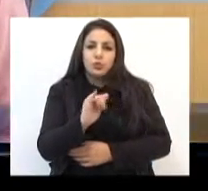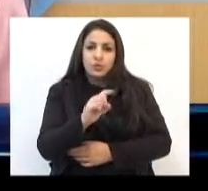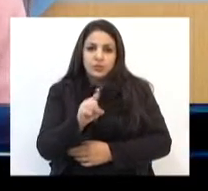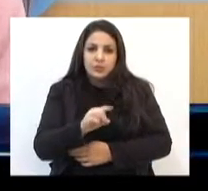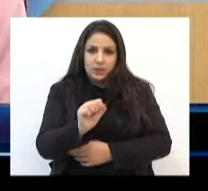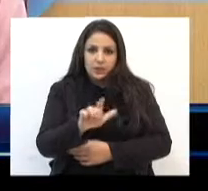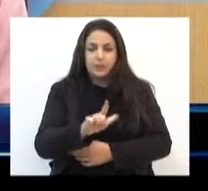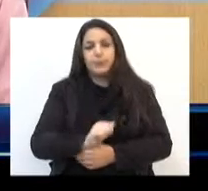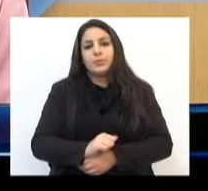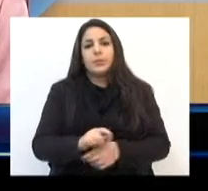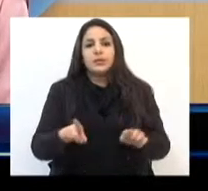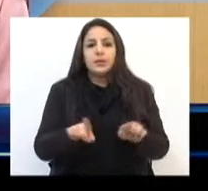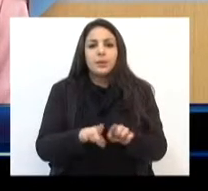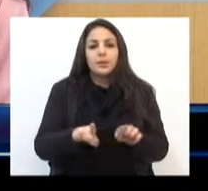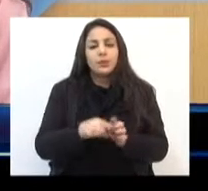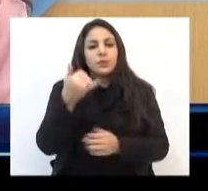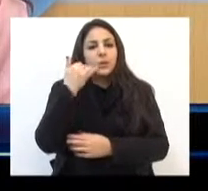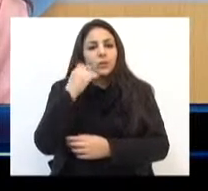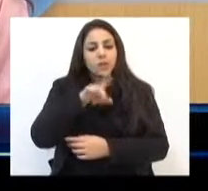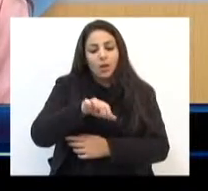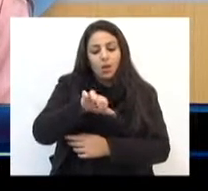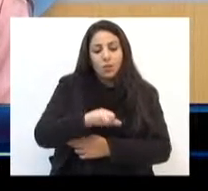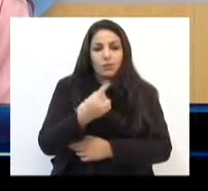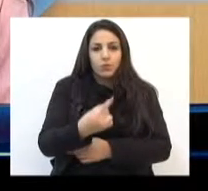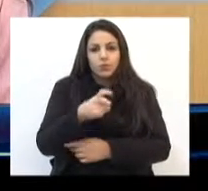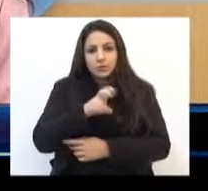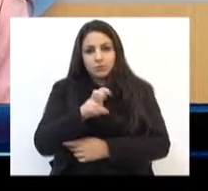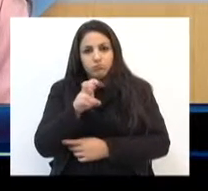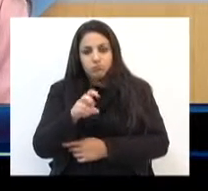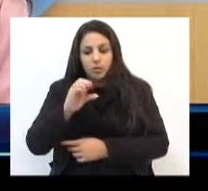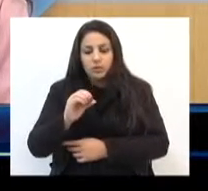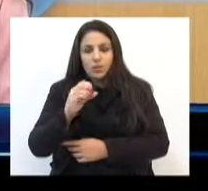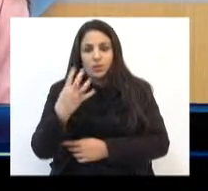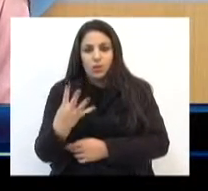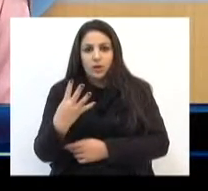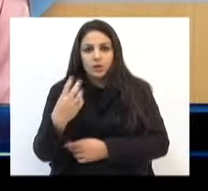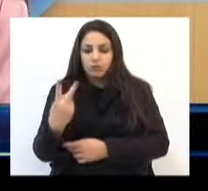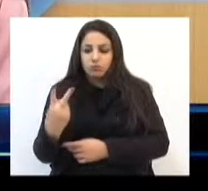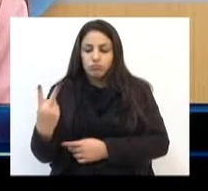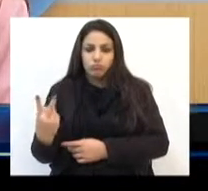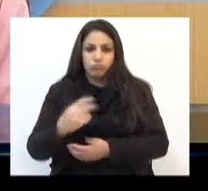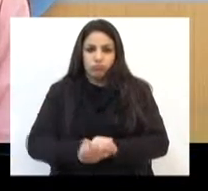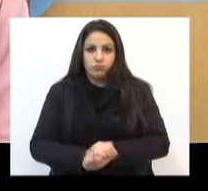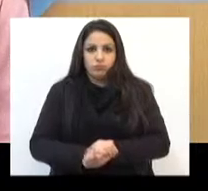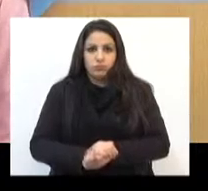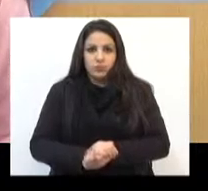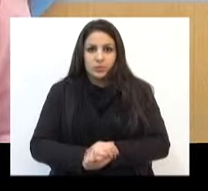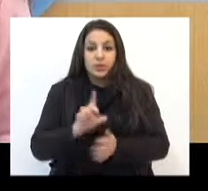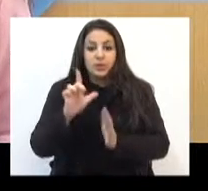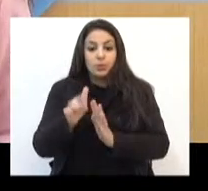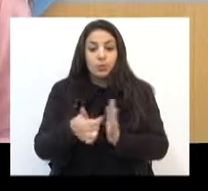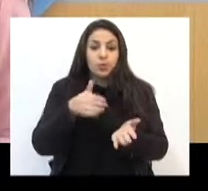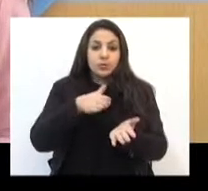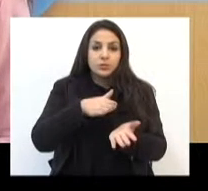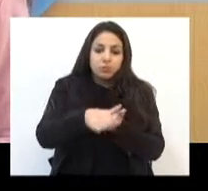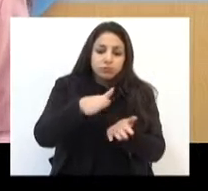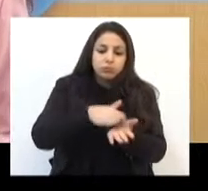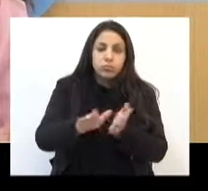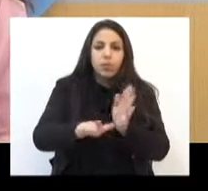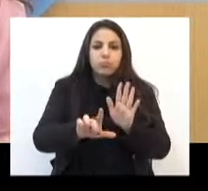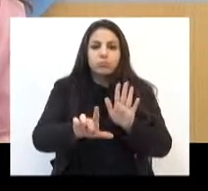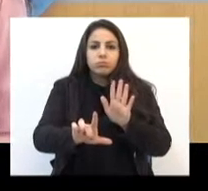desse material e esse material depois filtrado e limpo, ele é repassado para empresas que fazem o processo